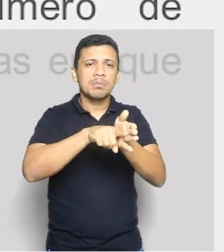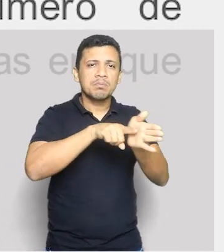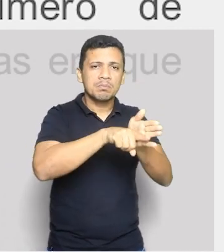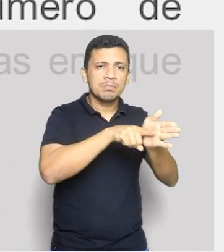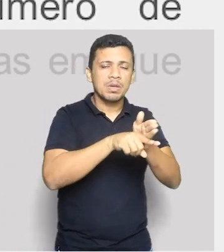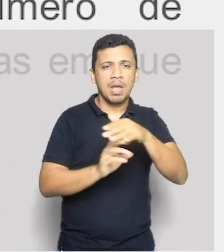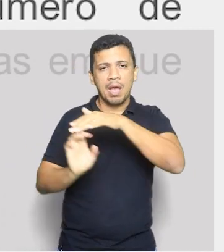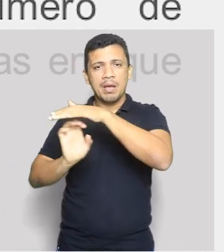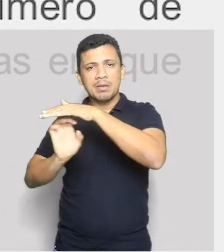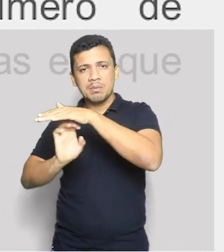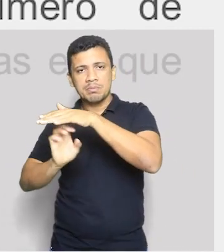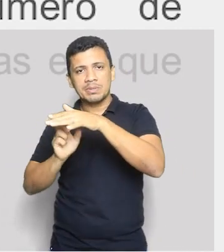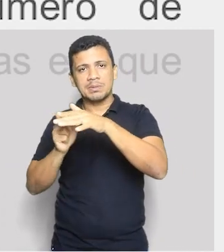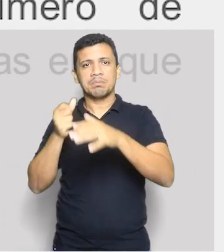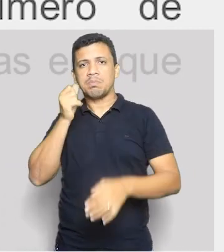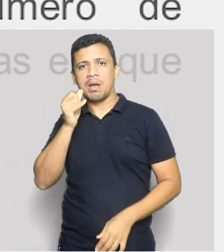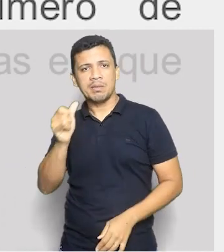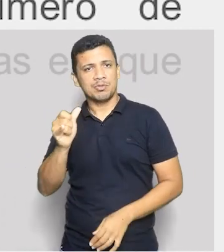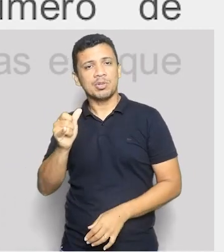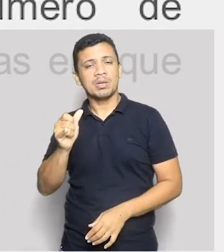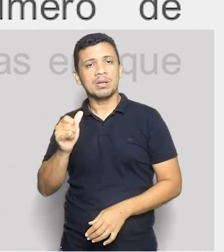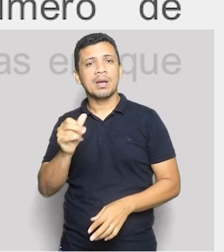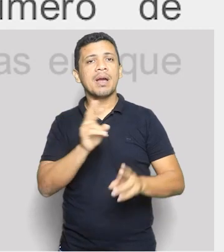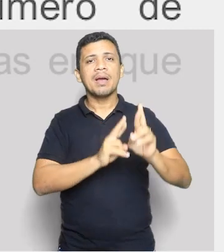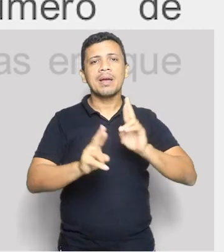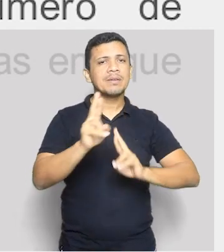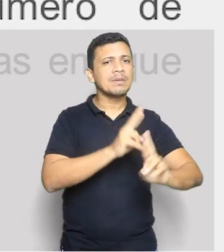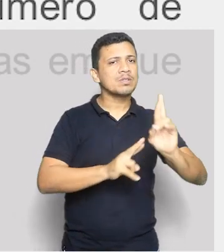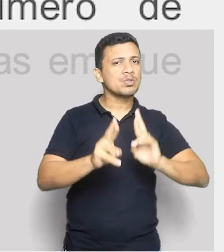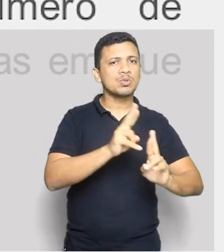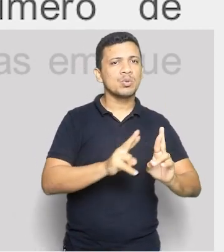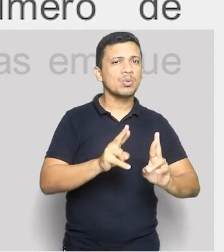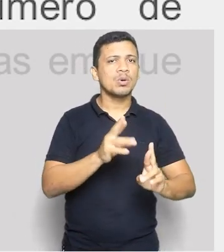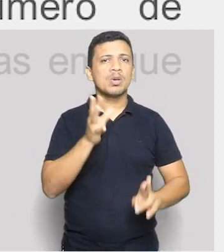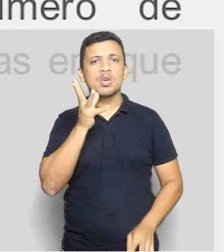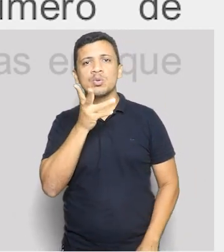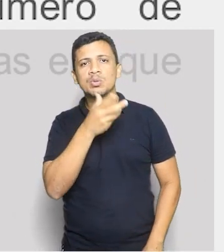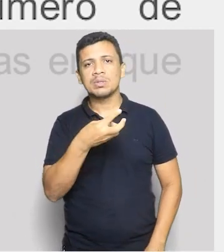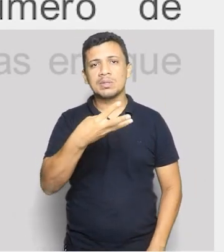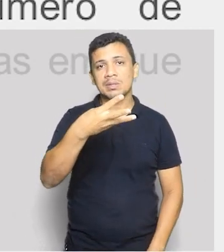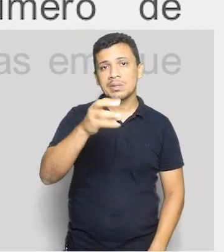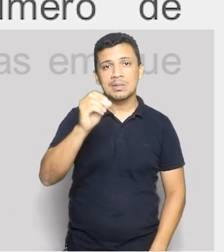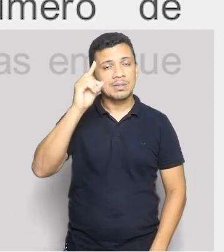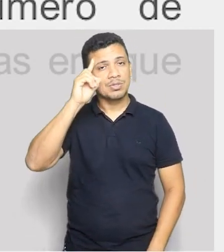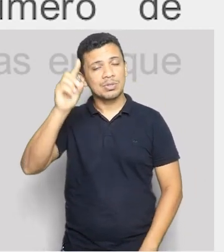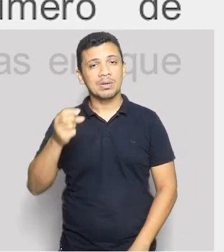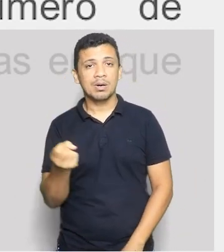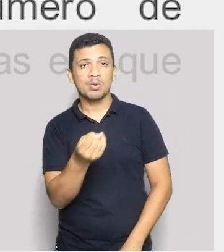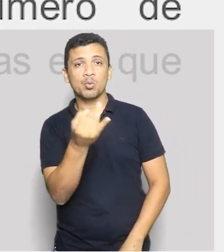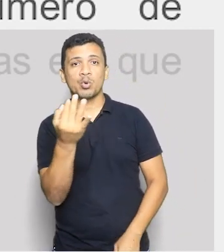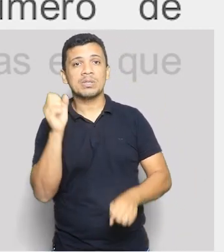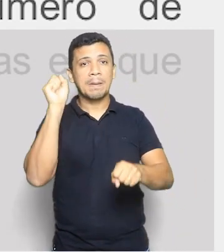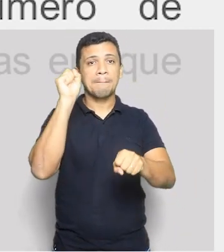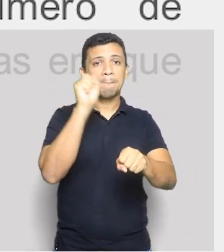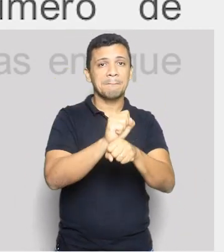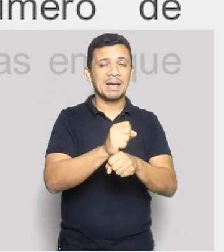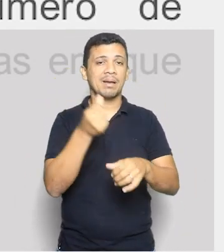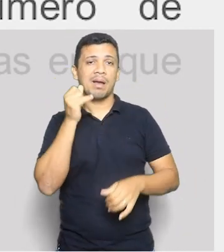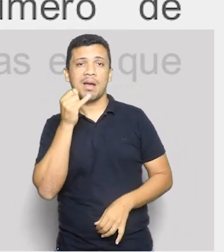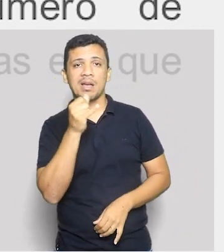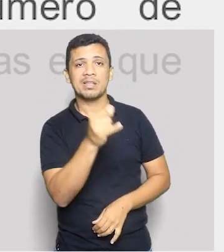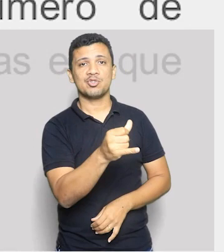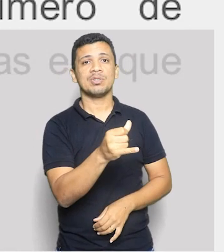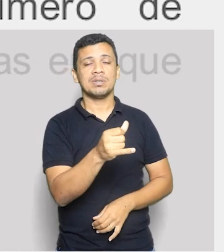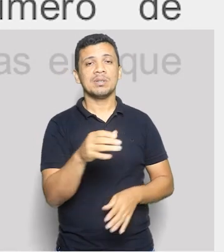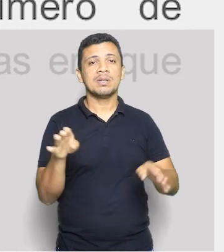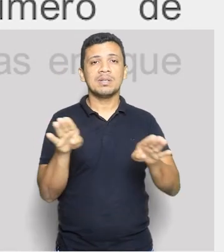de Fornecimento de Energia relacionou durante 30 dias o número de interrupções na rede elétrica